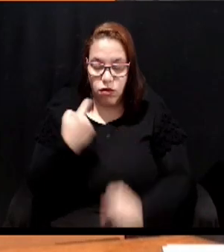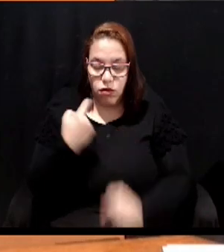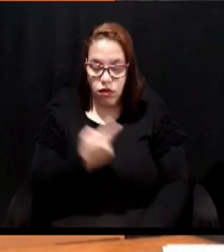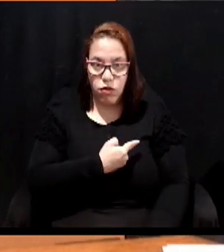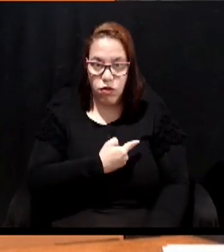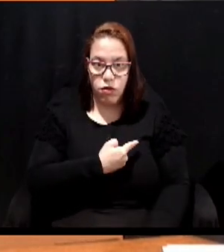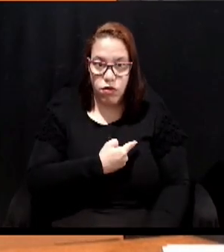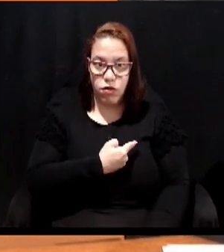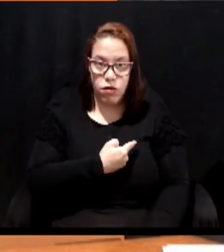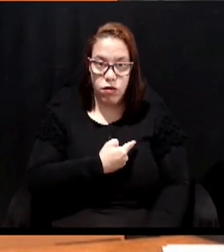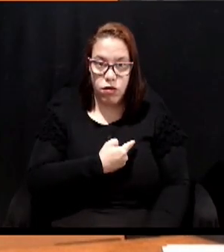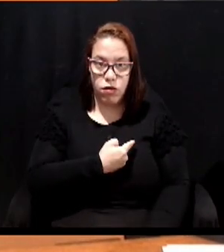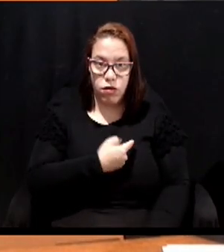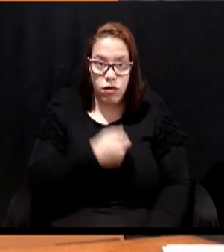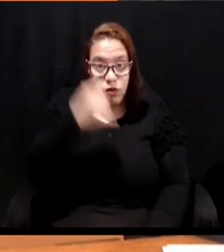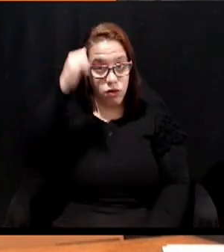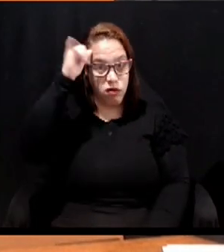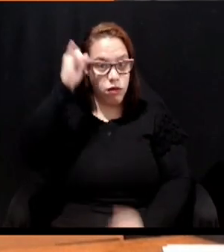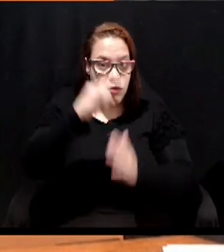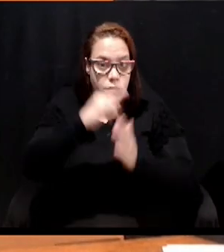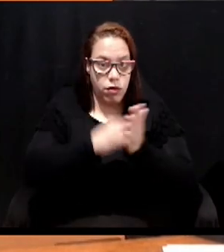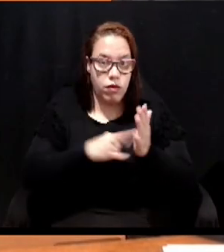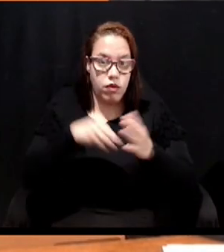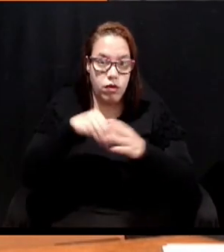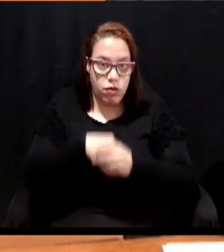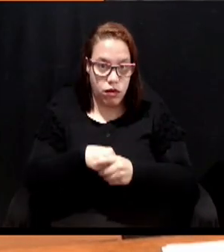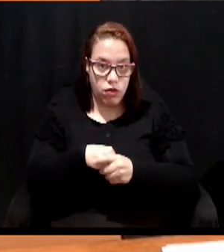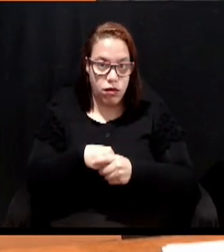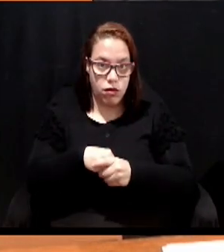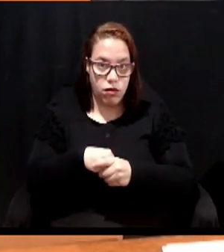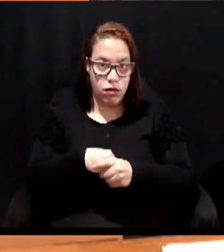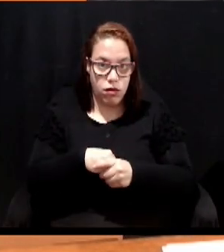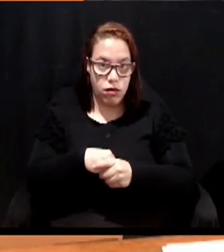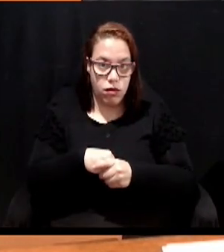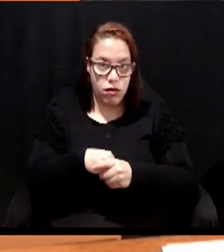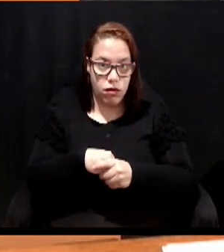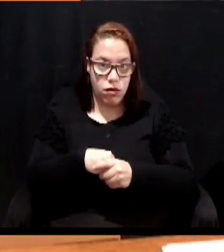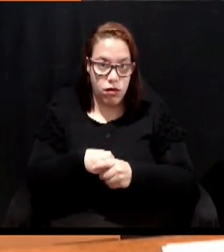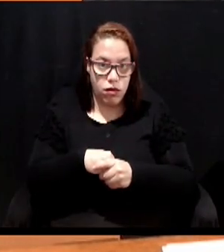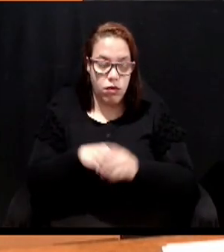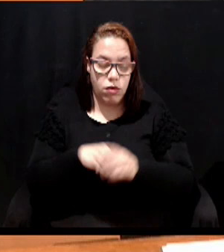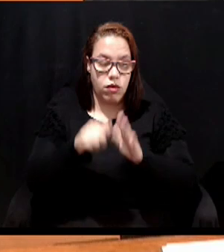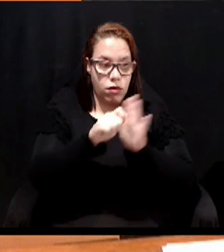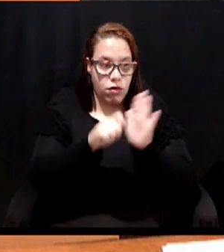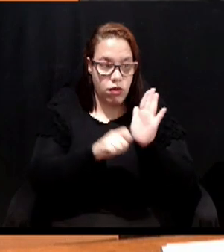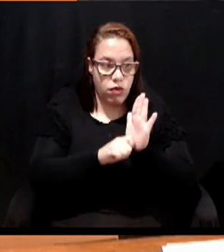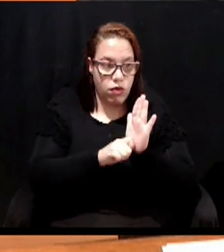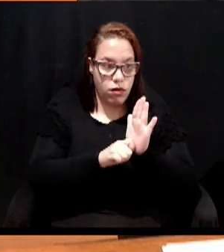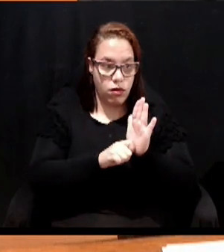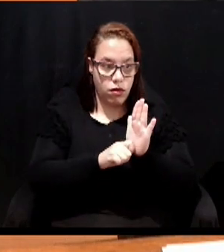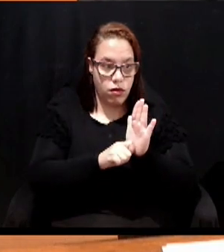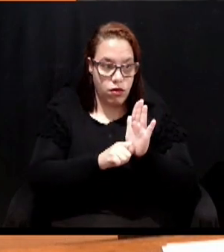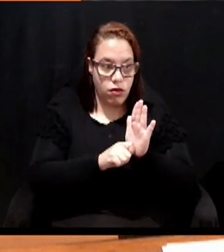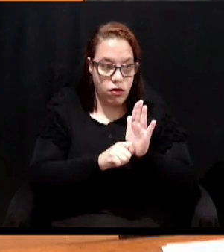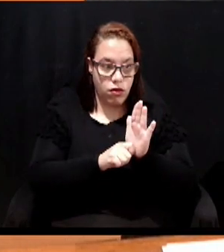o que prevê o nosso regimento interno da Câmara Municipal de Campinas. O artigo